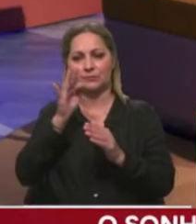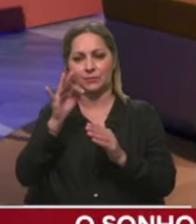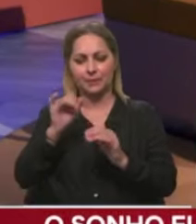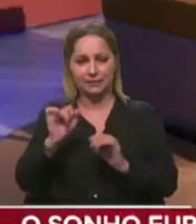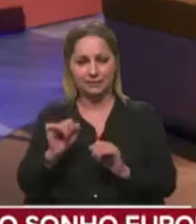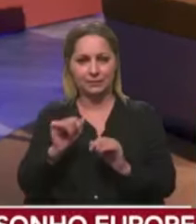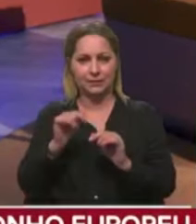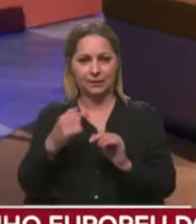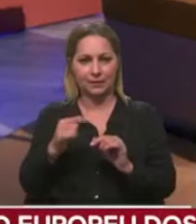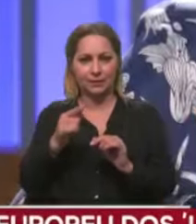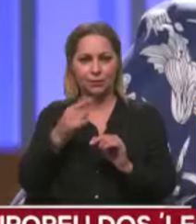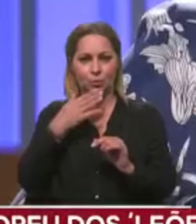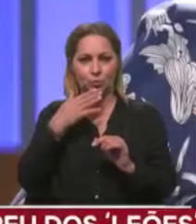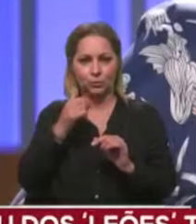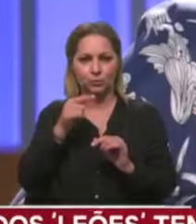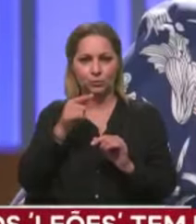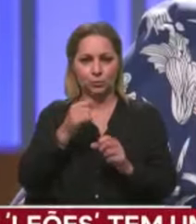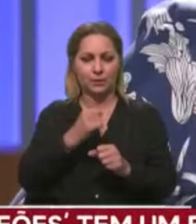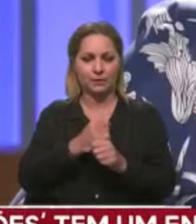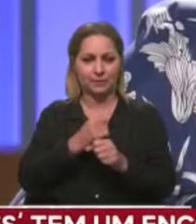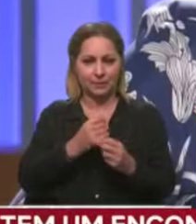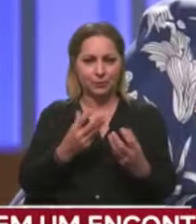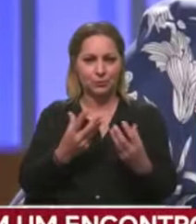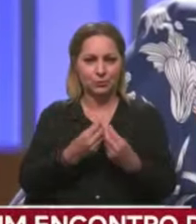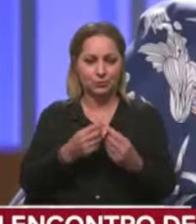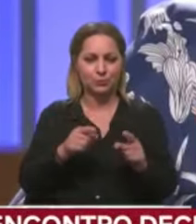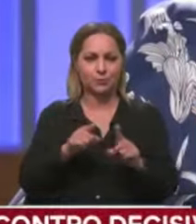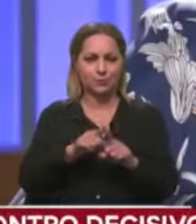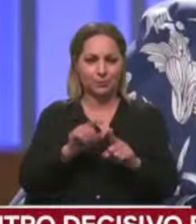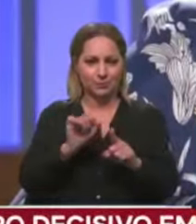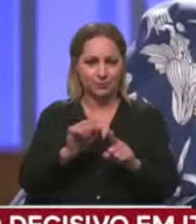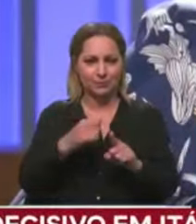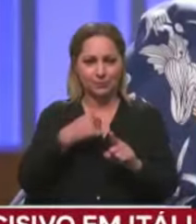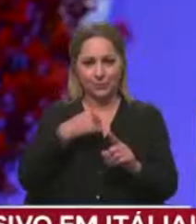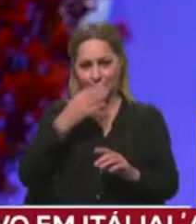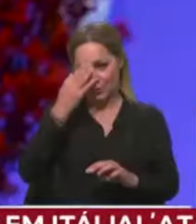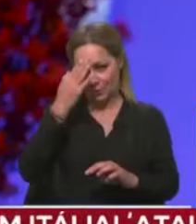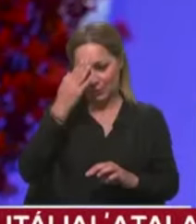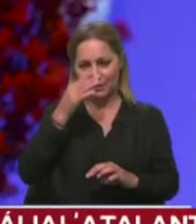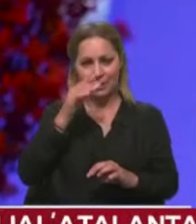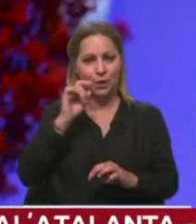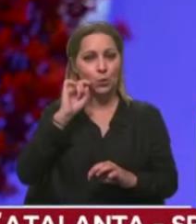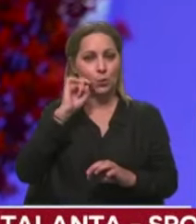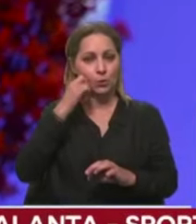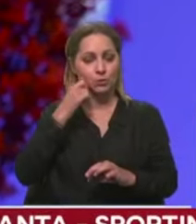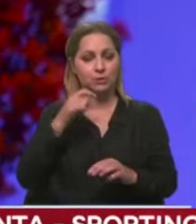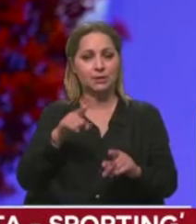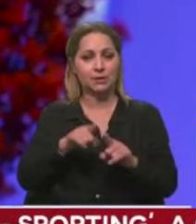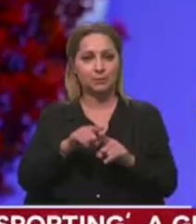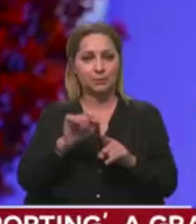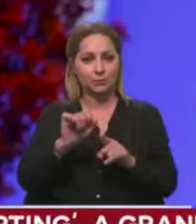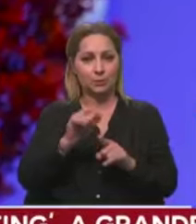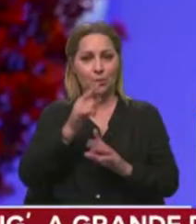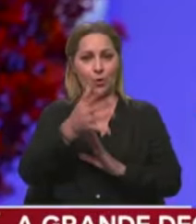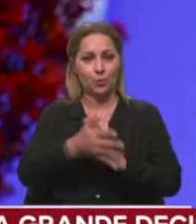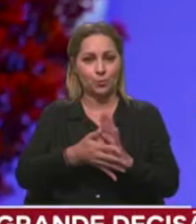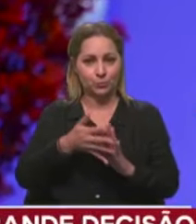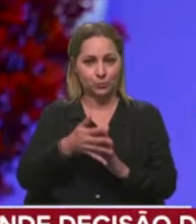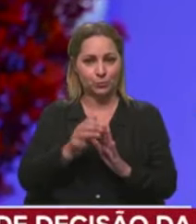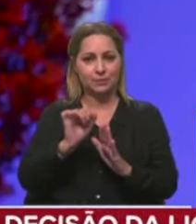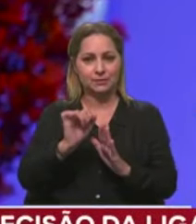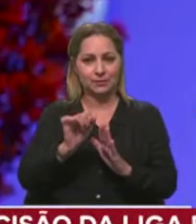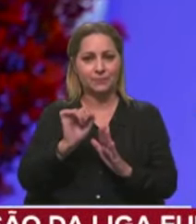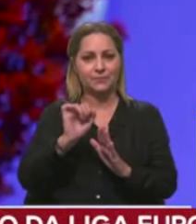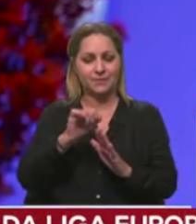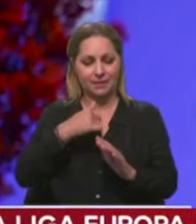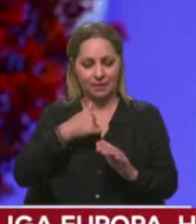eh Há uma coisa muito bonita estás a trabalhar com o teu irmão não é que eu acho que é uma coisa muito curiosa o teu irmão é o teu produtor é é